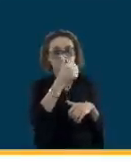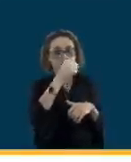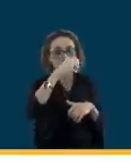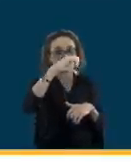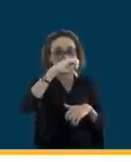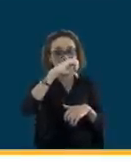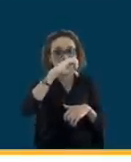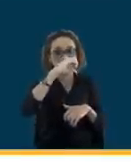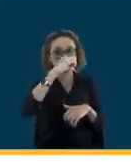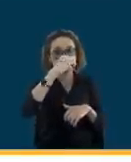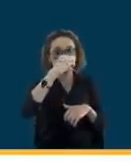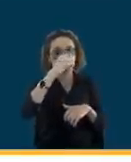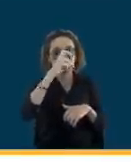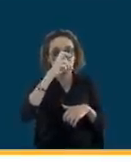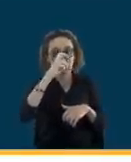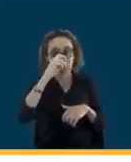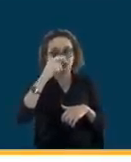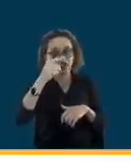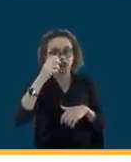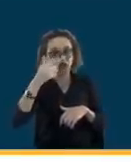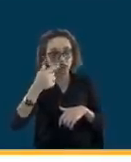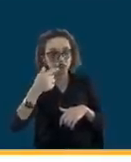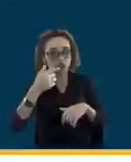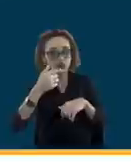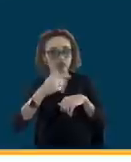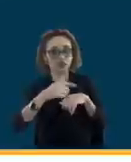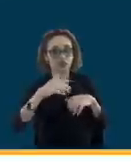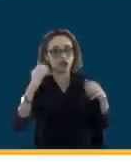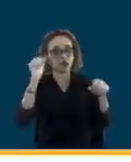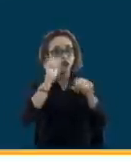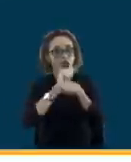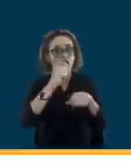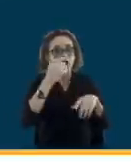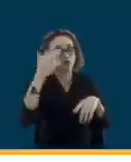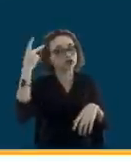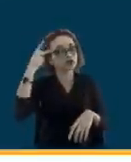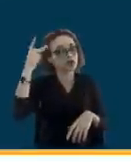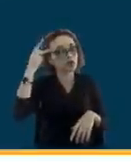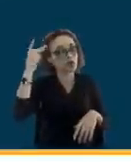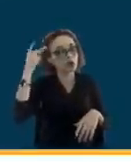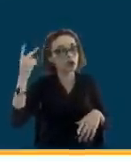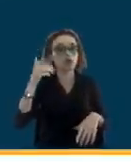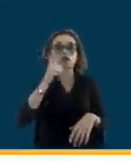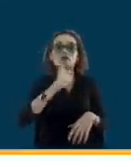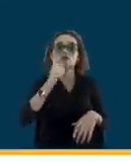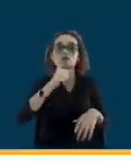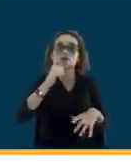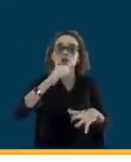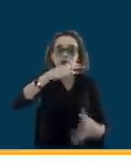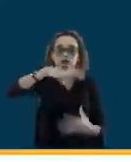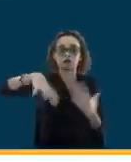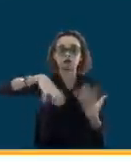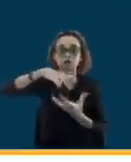grande greve que parou São Paulo, que foi toda comandada por mulheres, né? A greve de